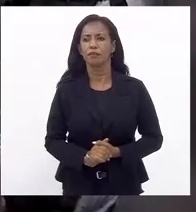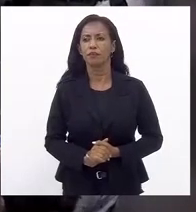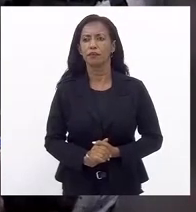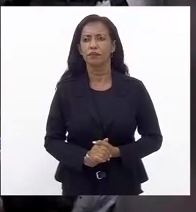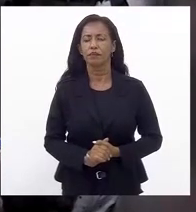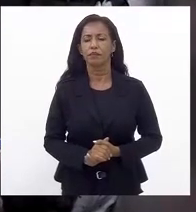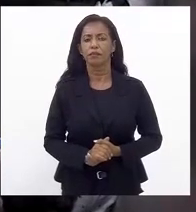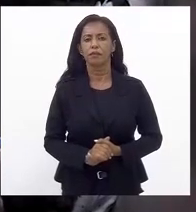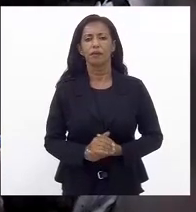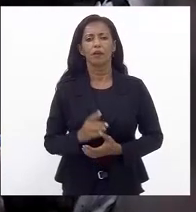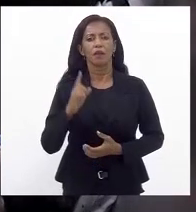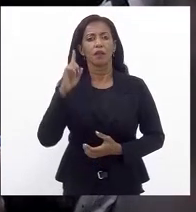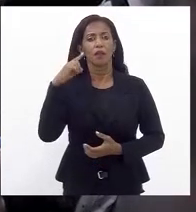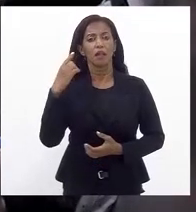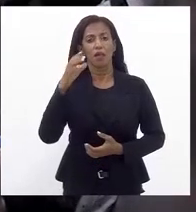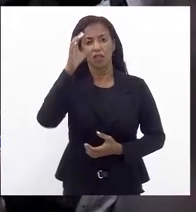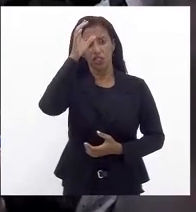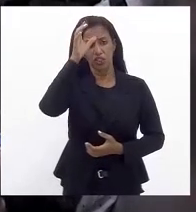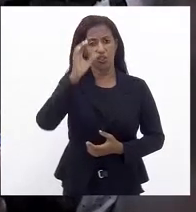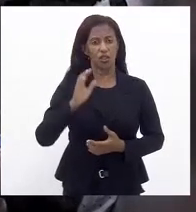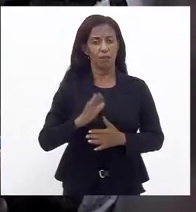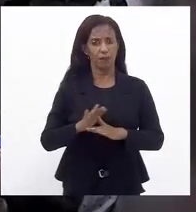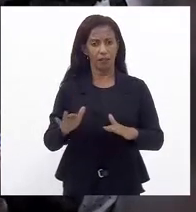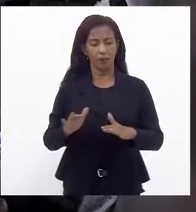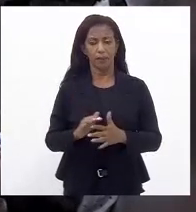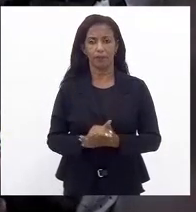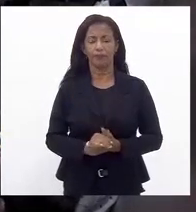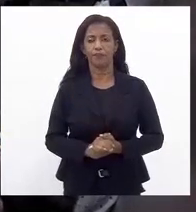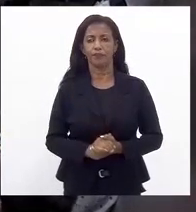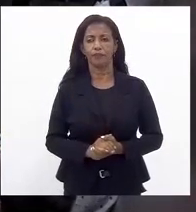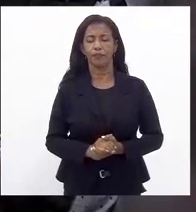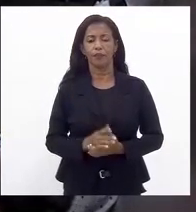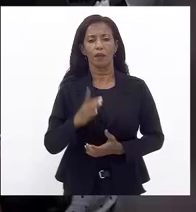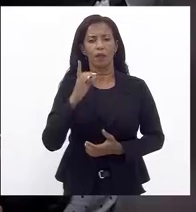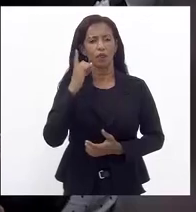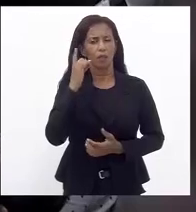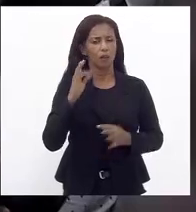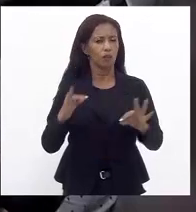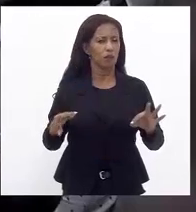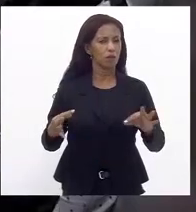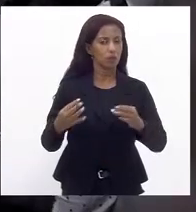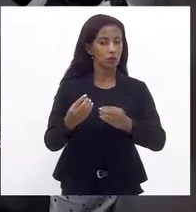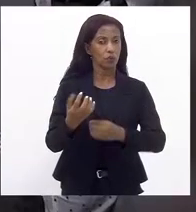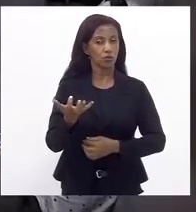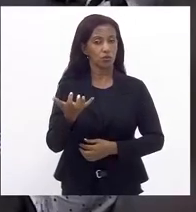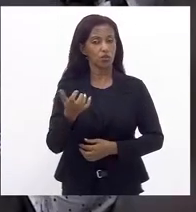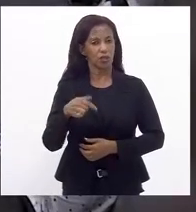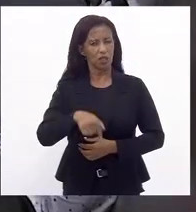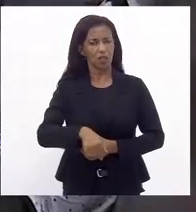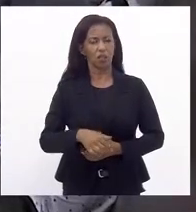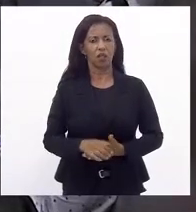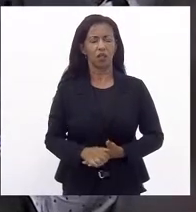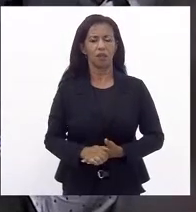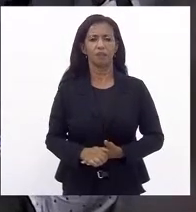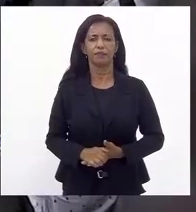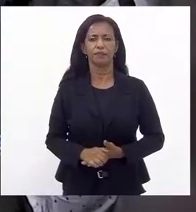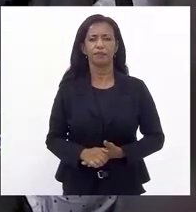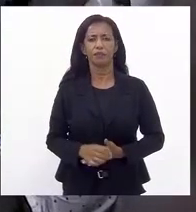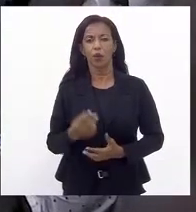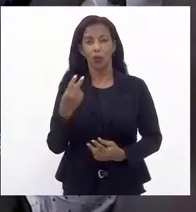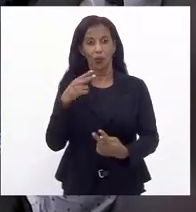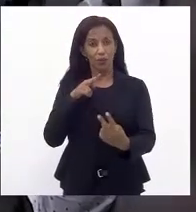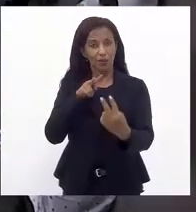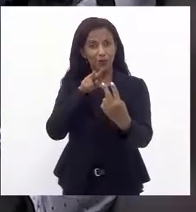depois da tarde tia e vamos senhor presidente deputados e deputadas queria aqui Presidente olhando